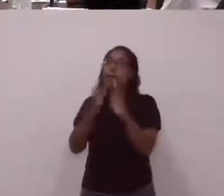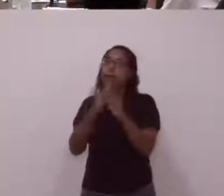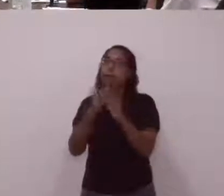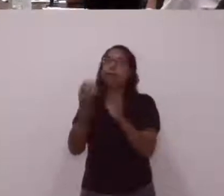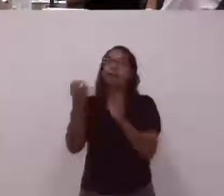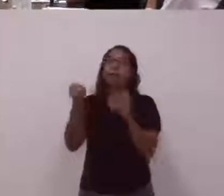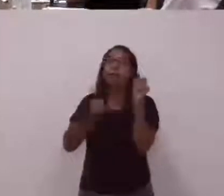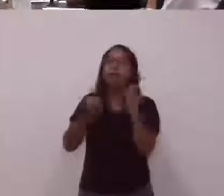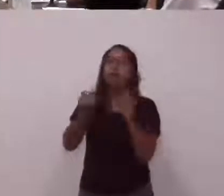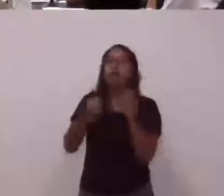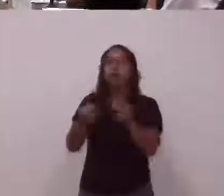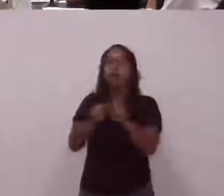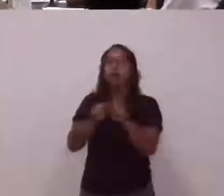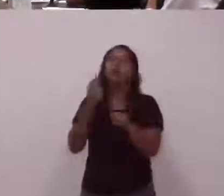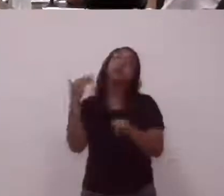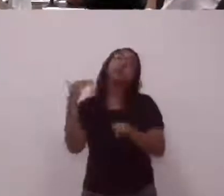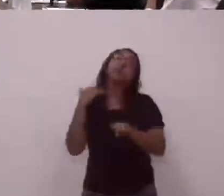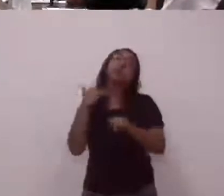veículos.